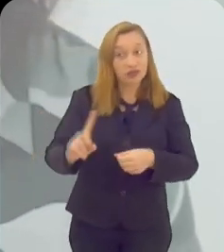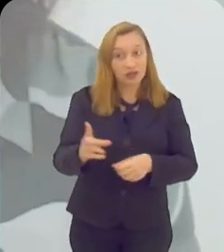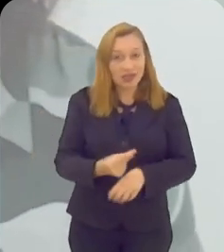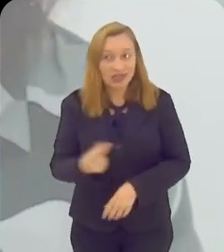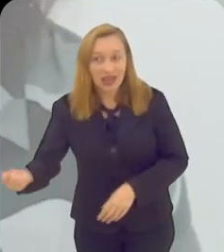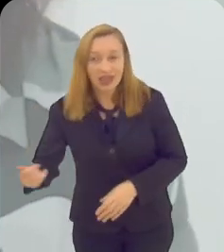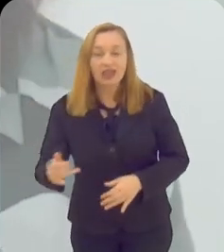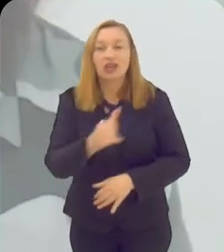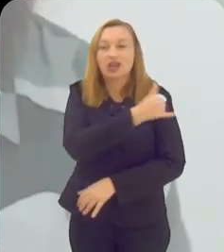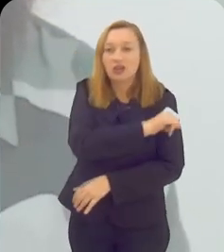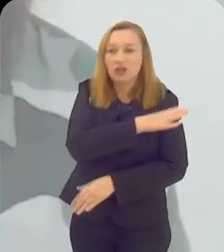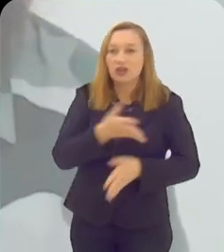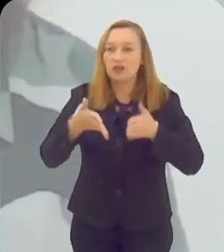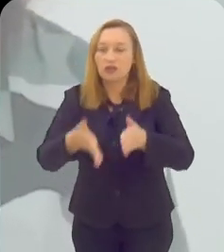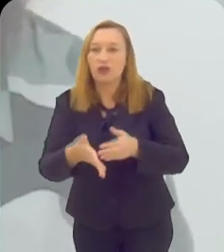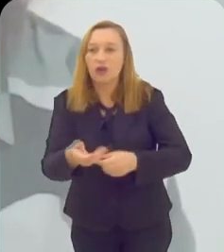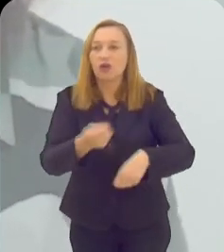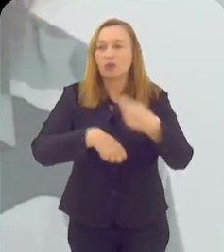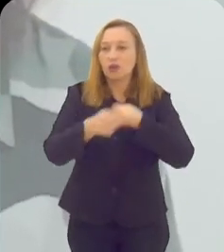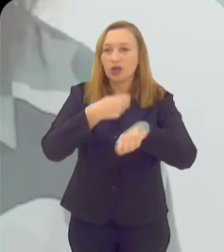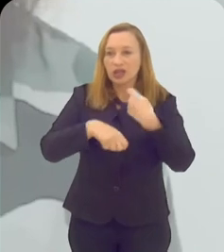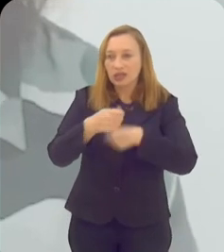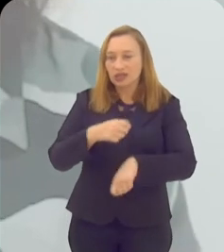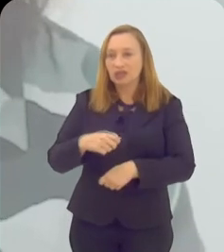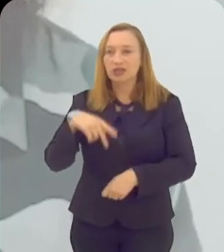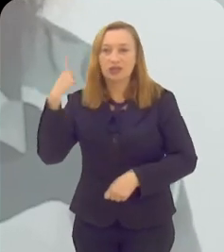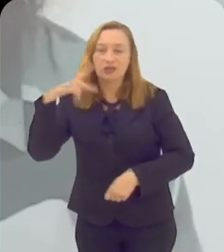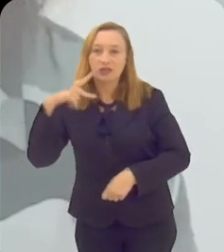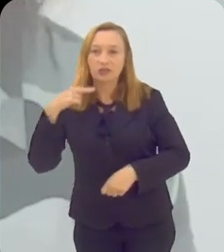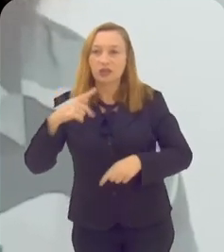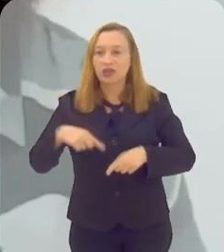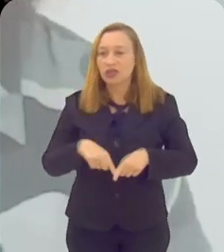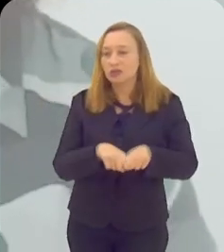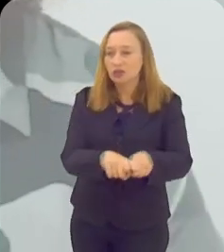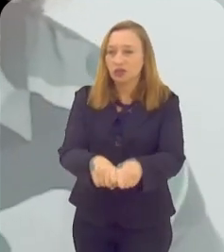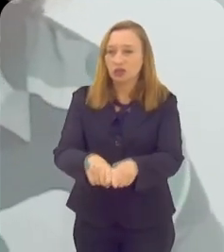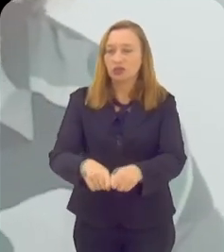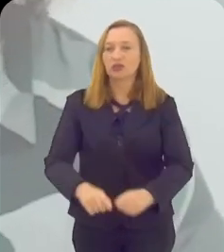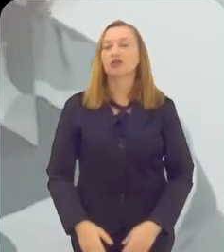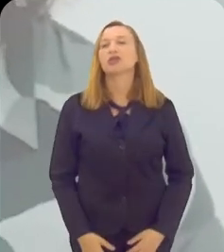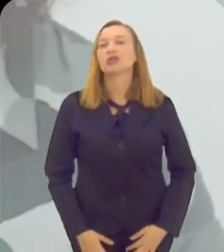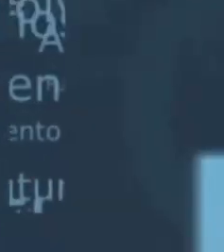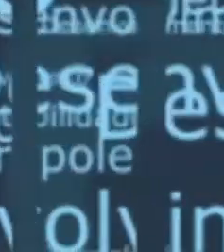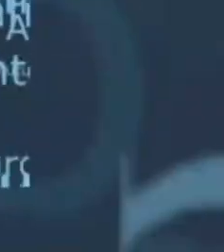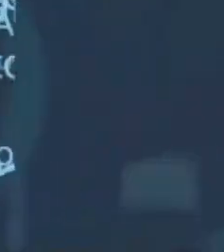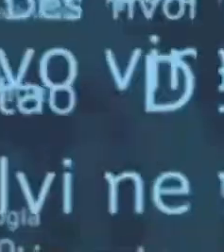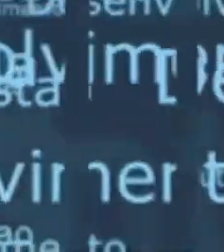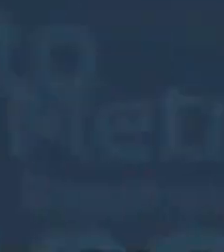continuar no próximo bloco, então não sai daí. Rio em Foco aqui, política e economia caminham juntas.